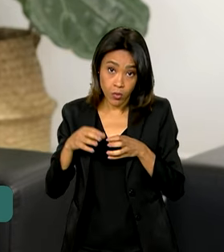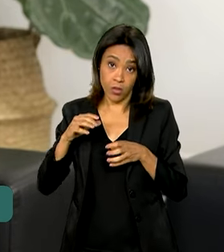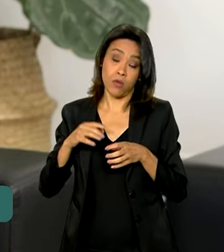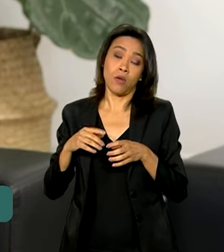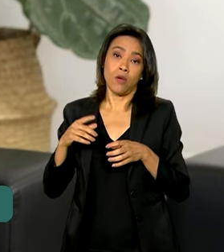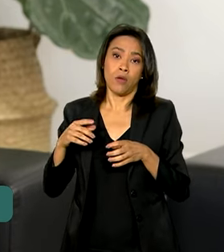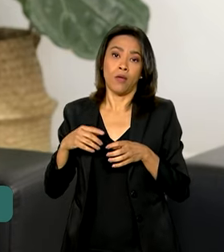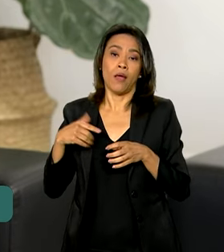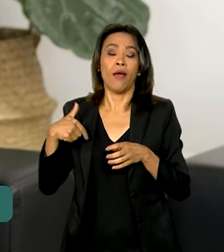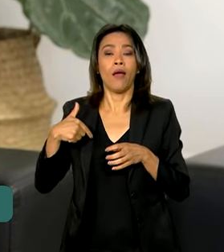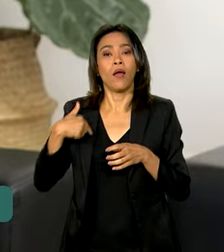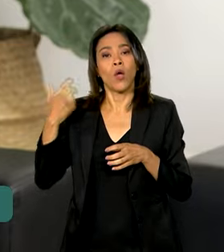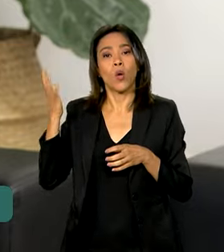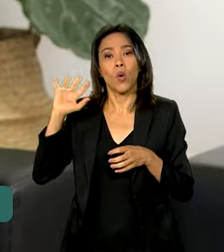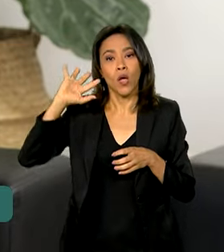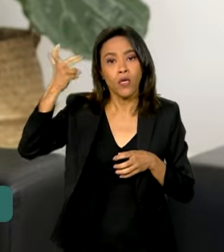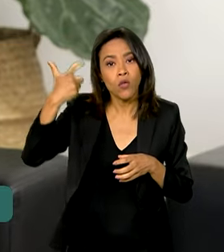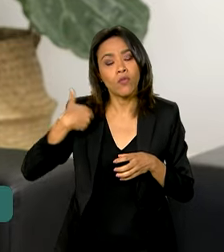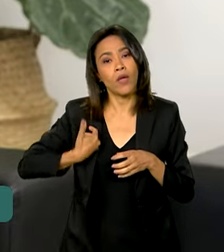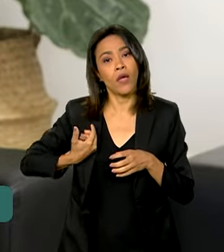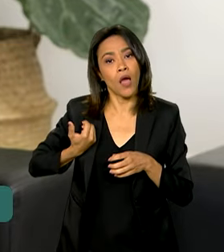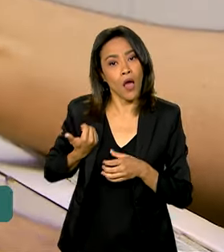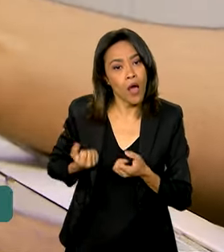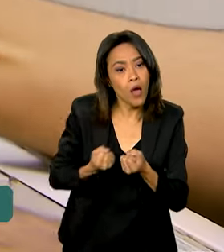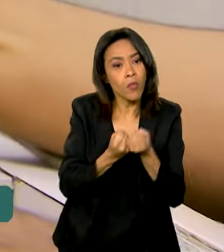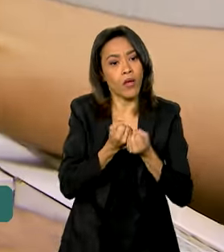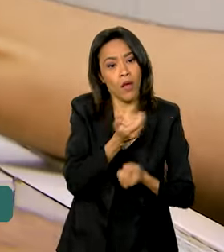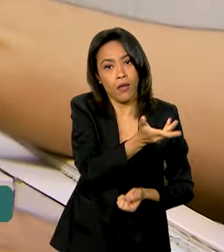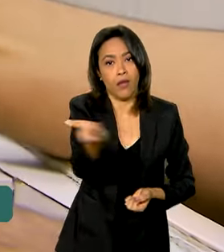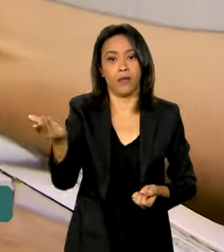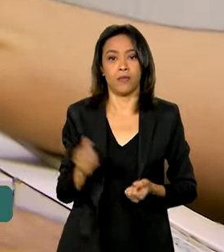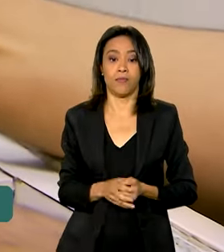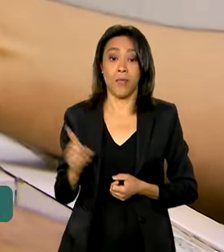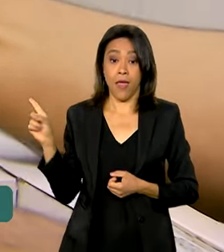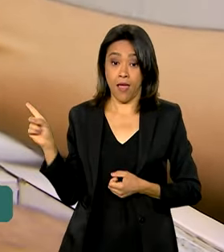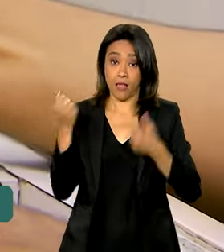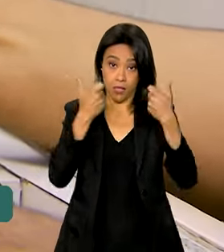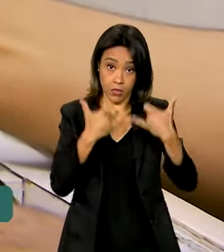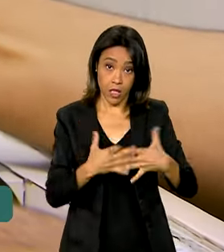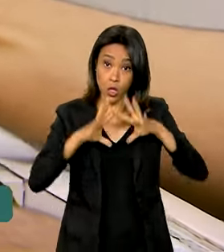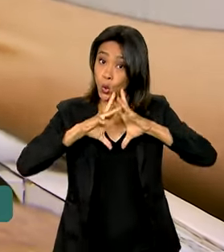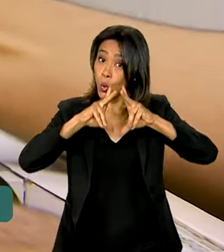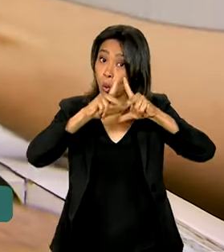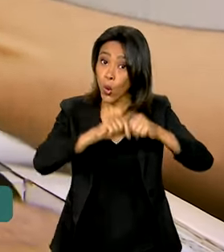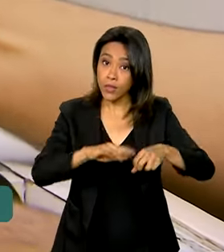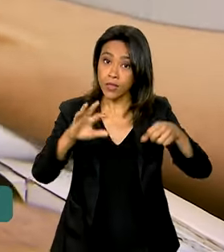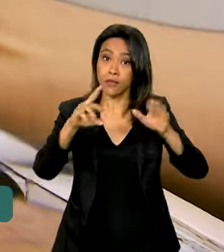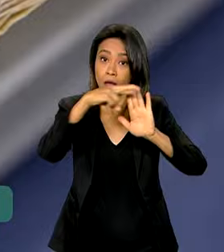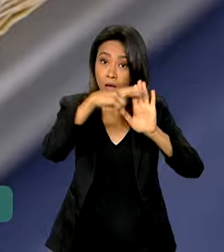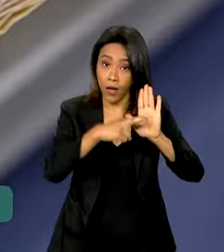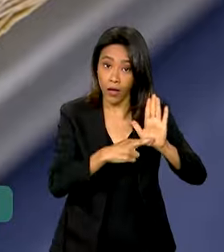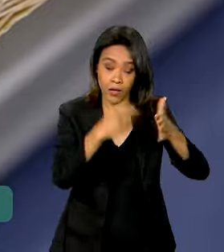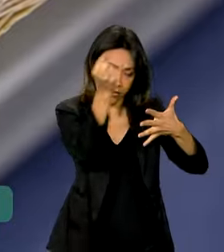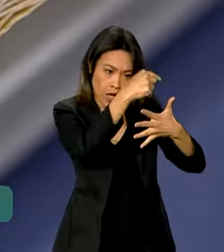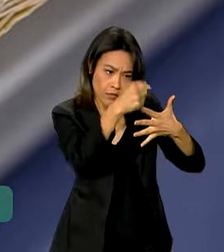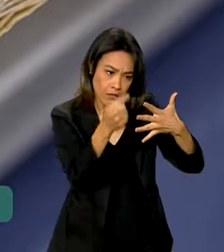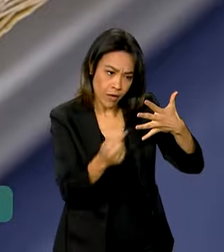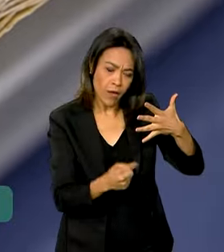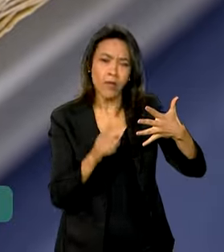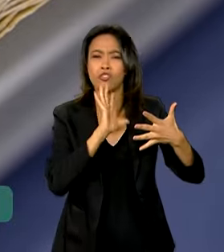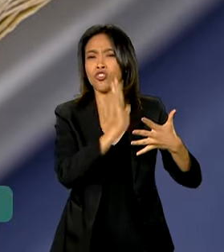mais tempestiva e mais direcionada possível. Todos os dados sobre a execução orçamentária já